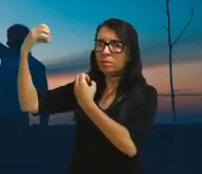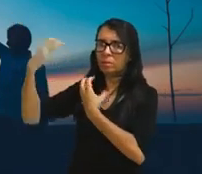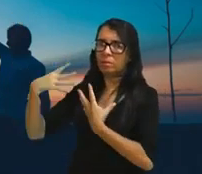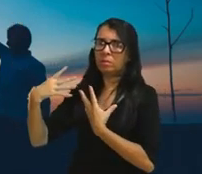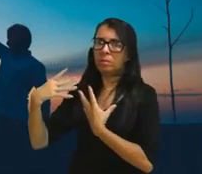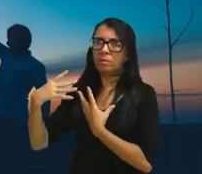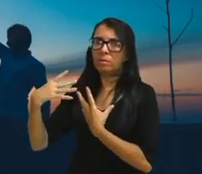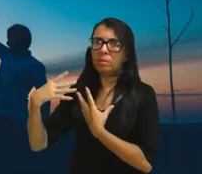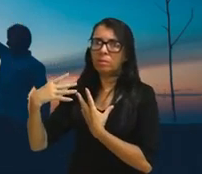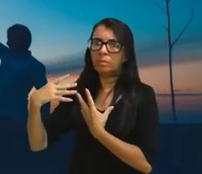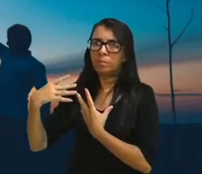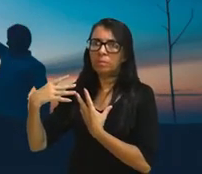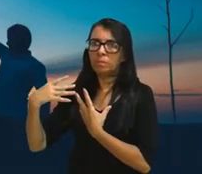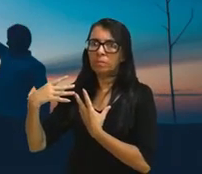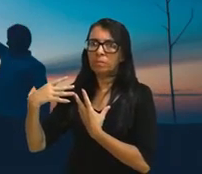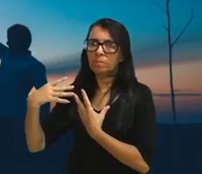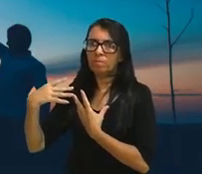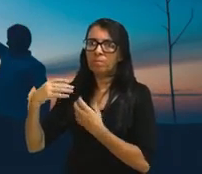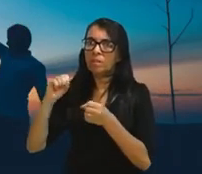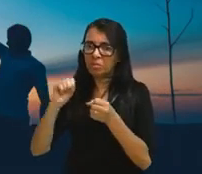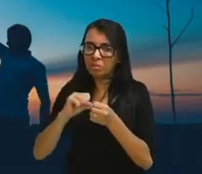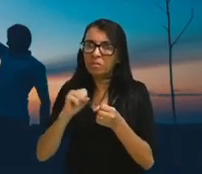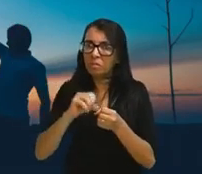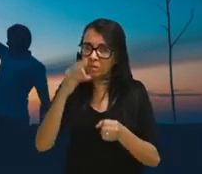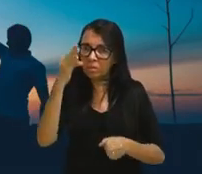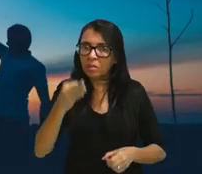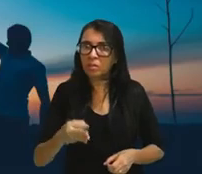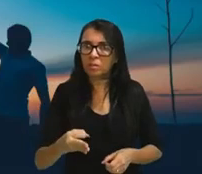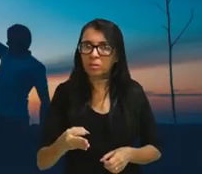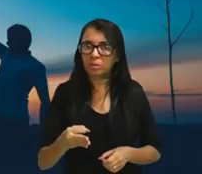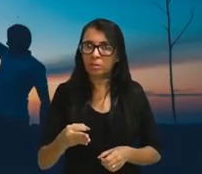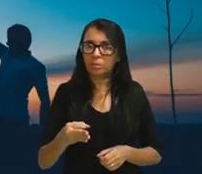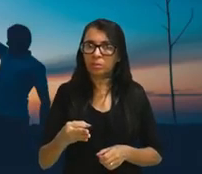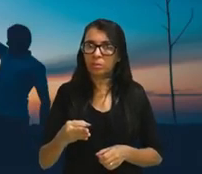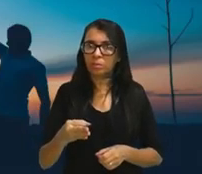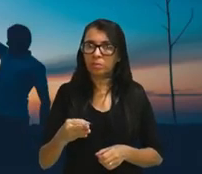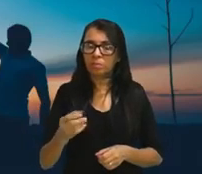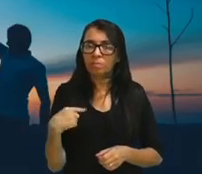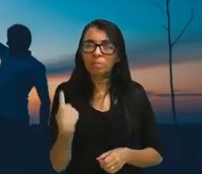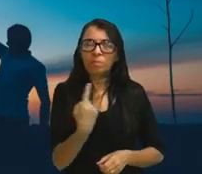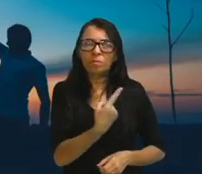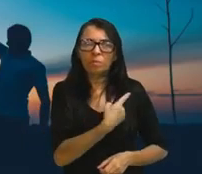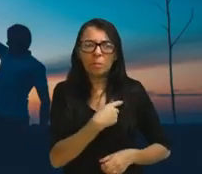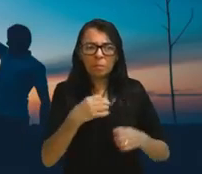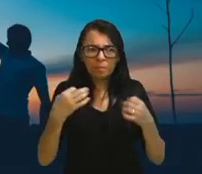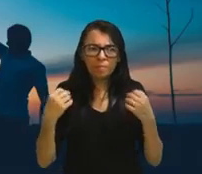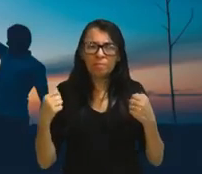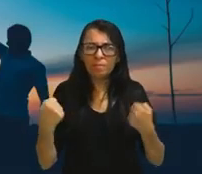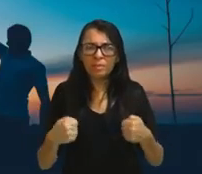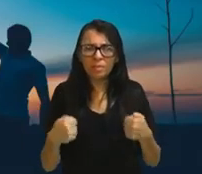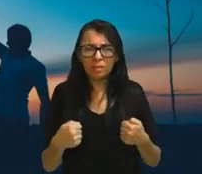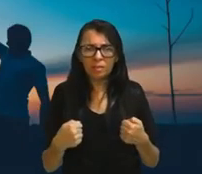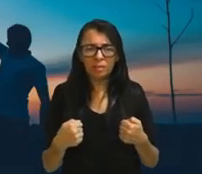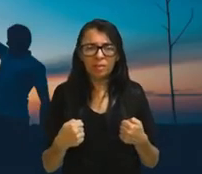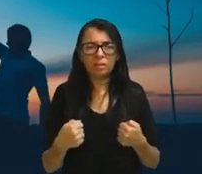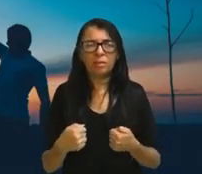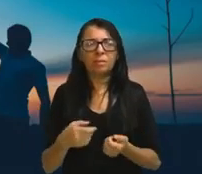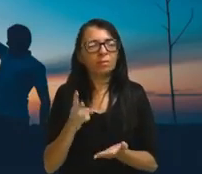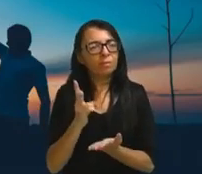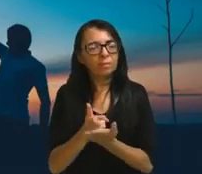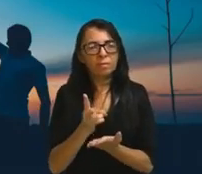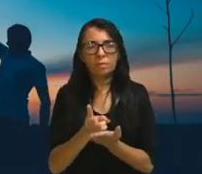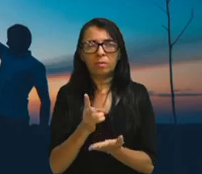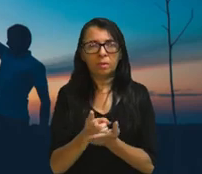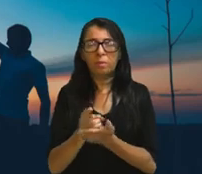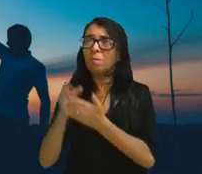muitas famílias se degradando, muitas famílias se mutilando umas às outras,